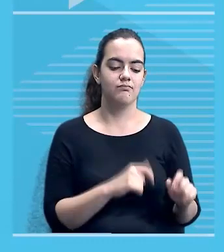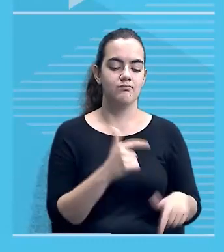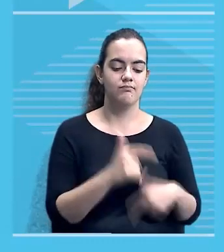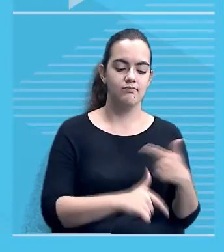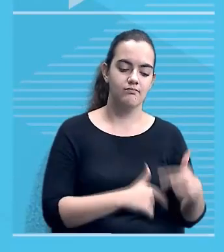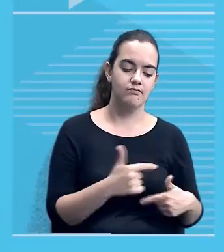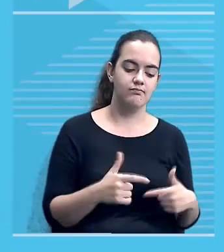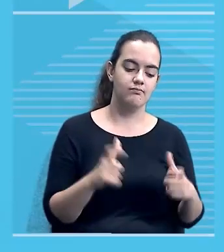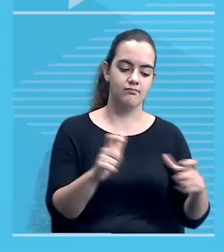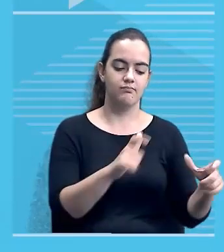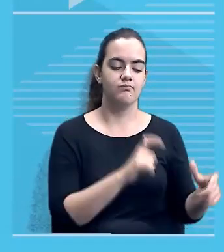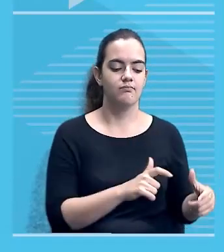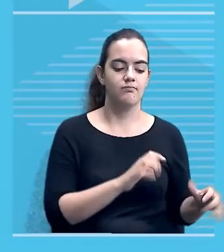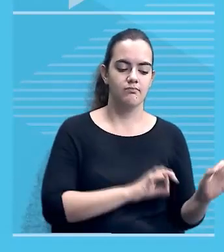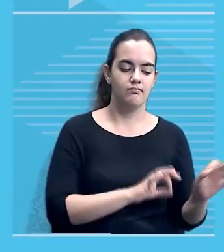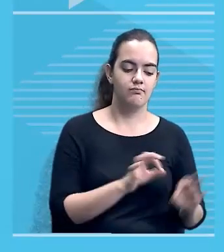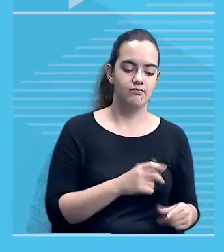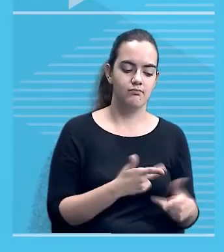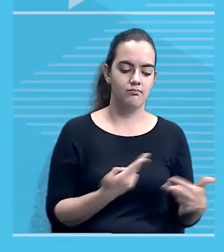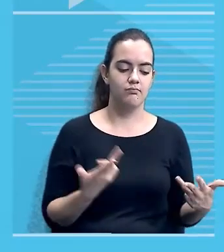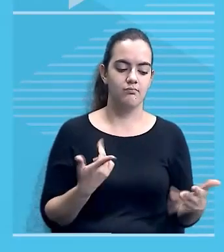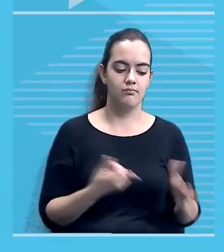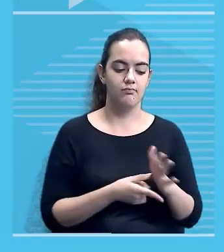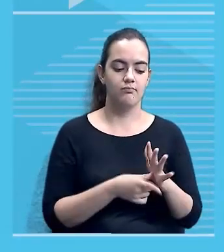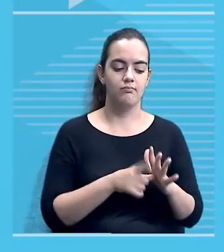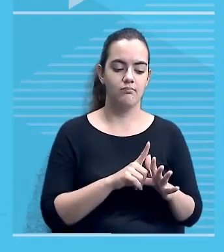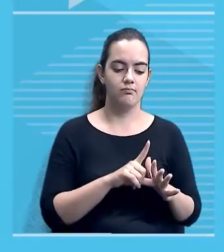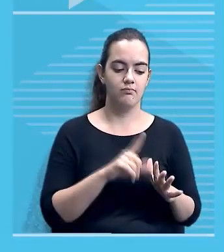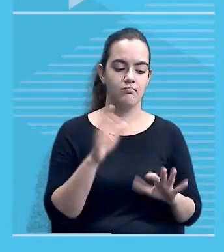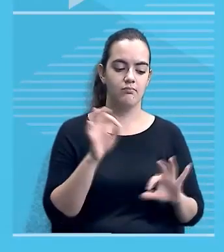adequada a qualidade de vida para aquela população